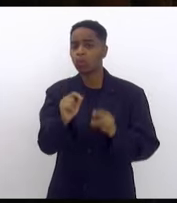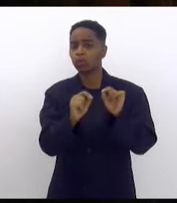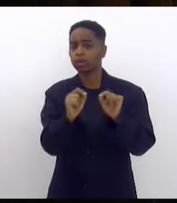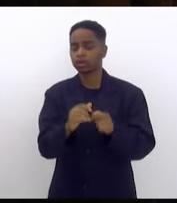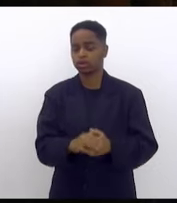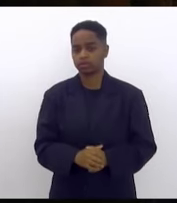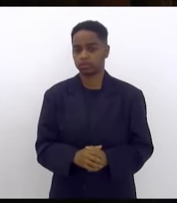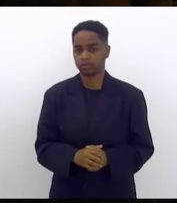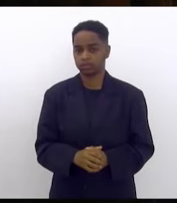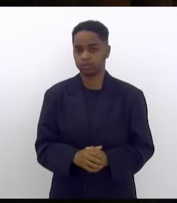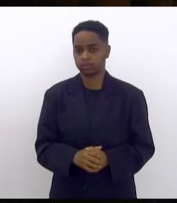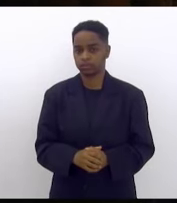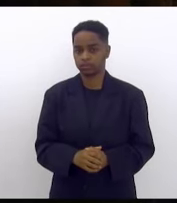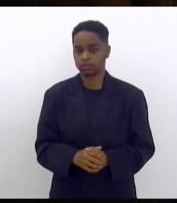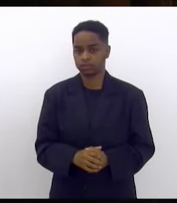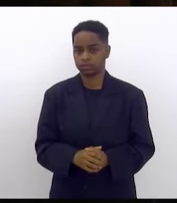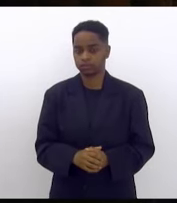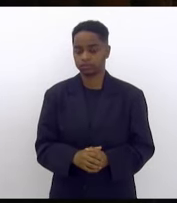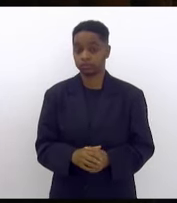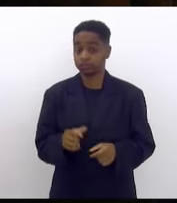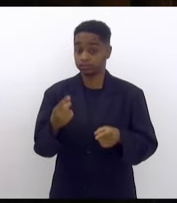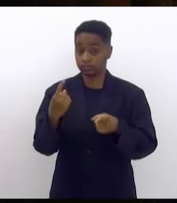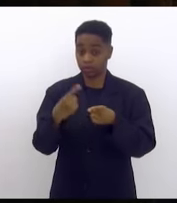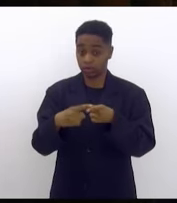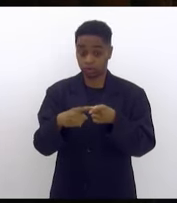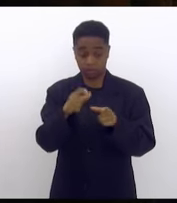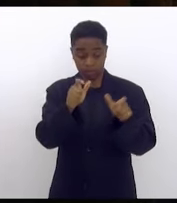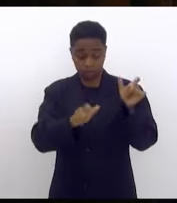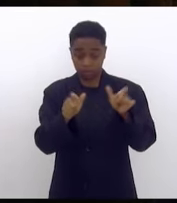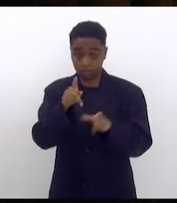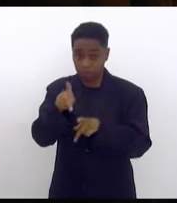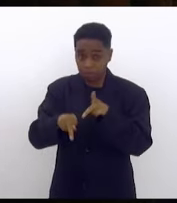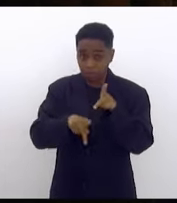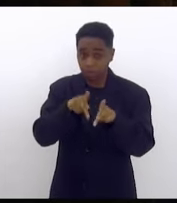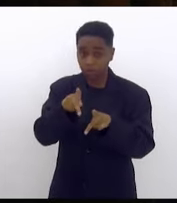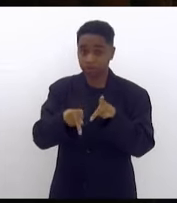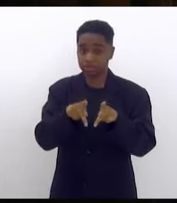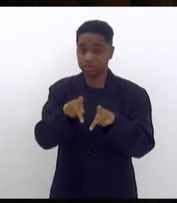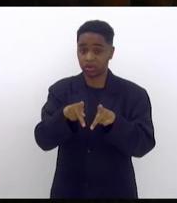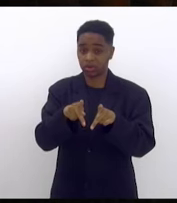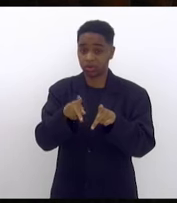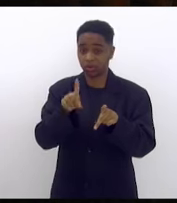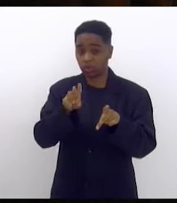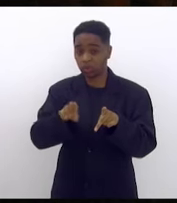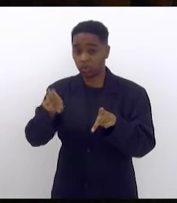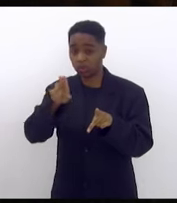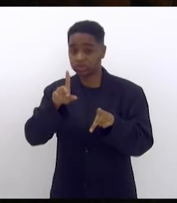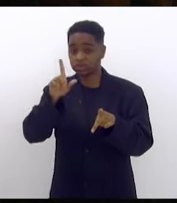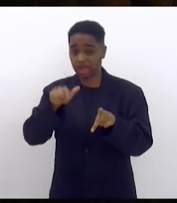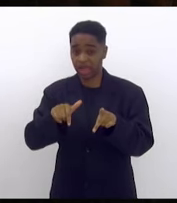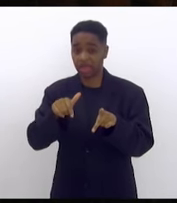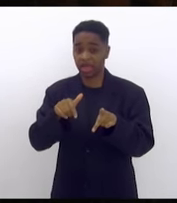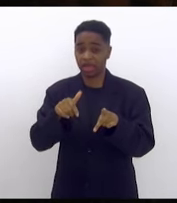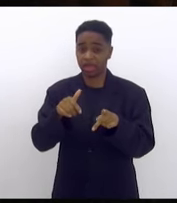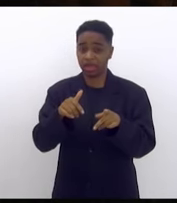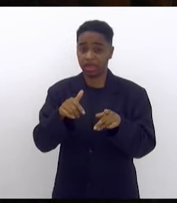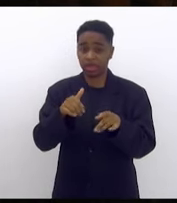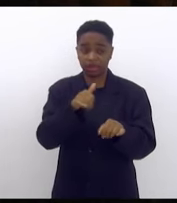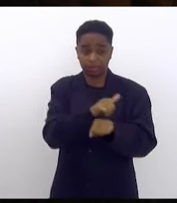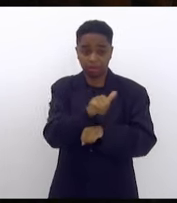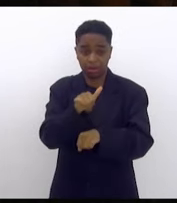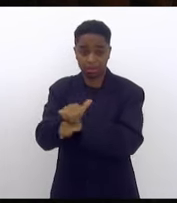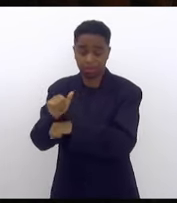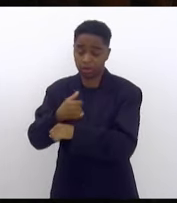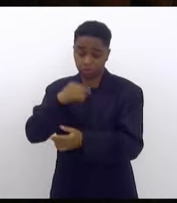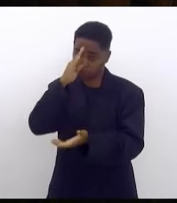Classificar que toda a população consumidora é inidônea, eu não creio que o caminho seja esse.